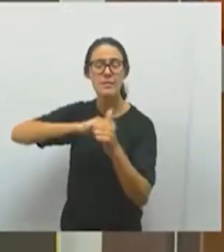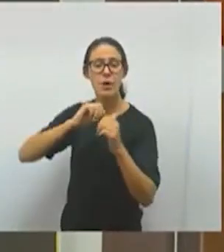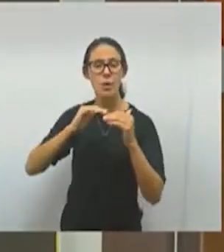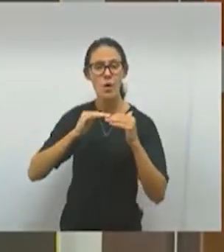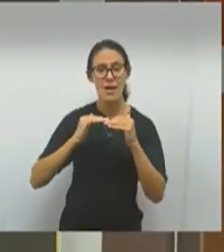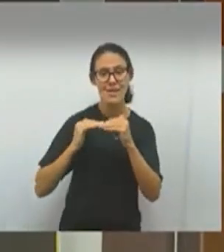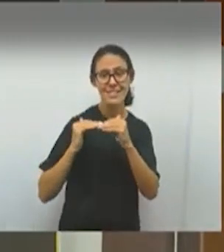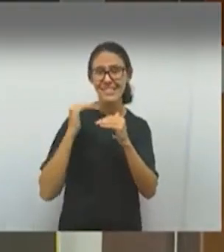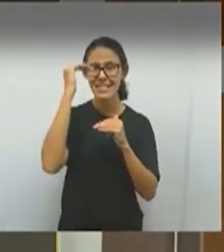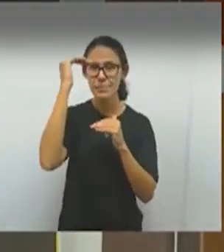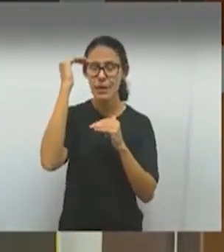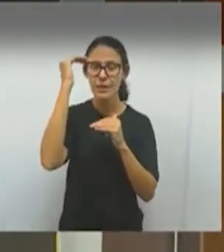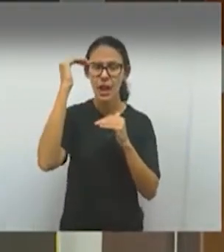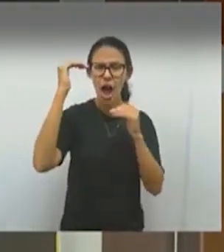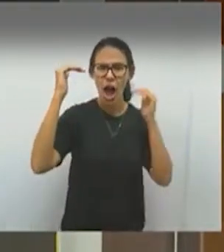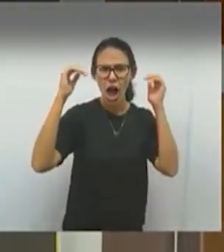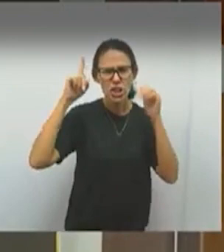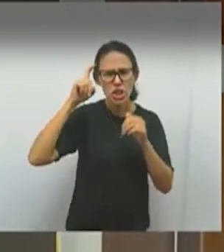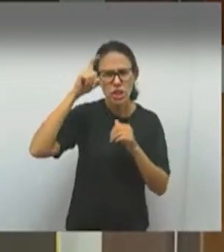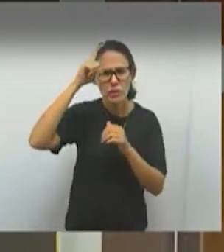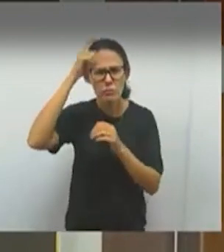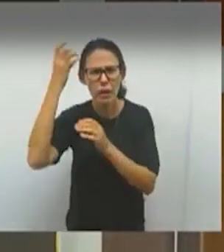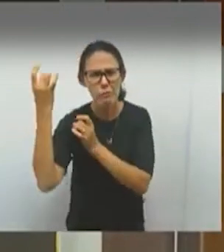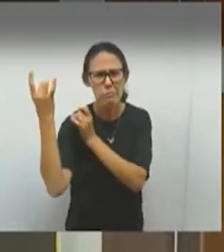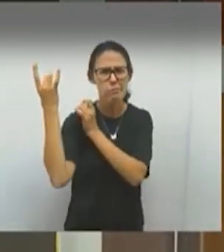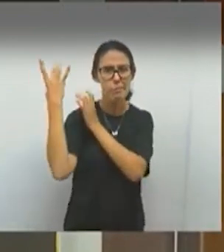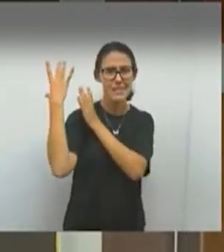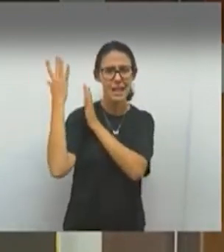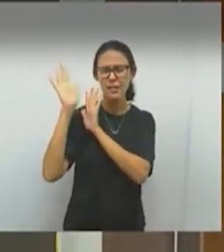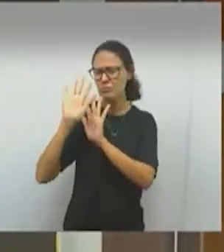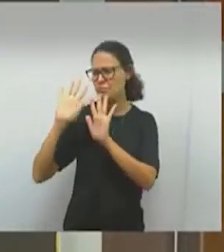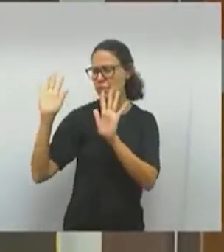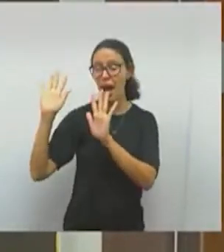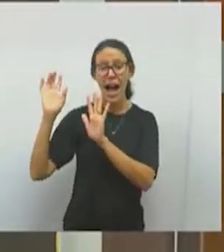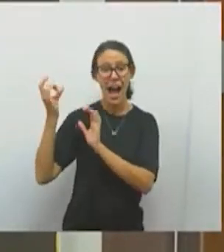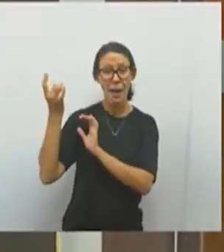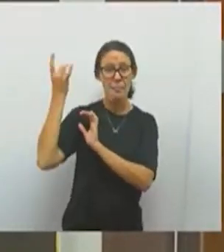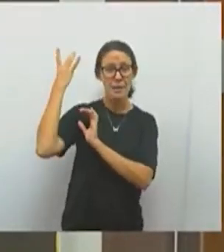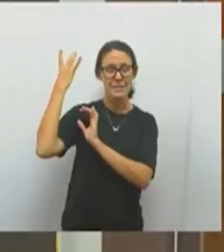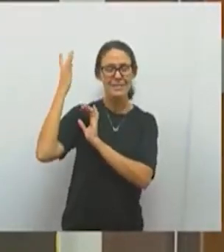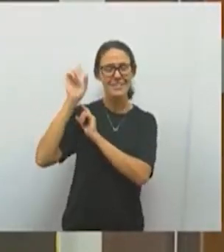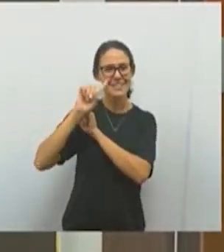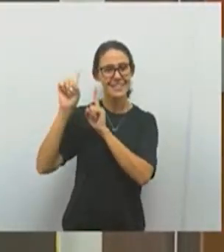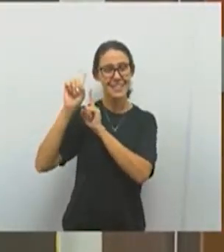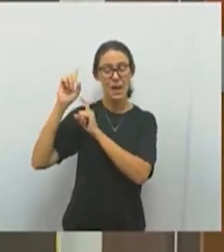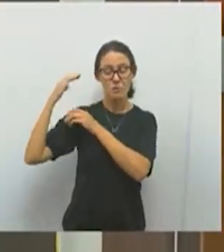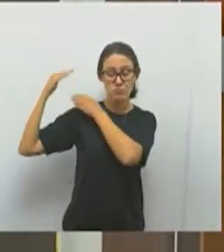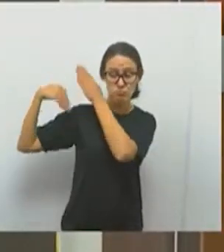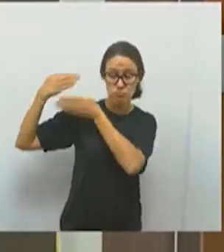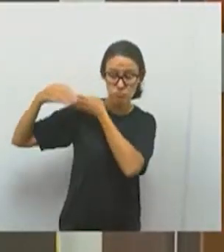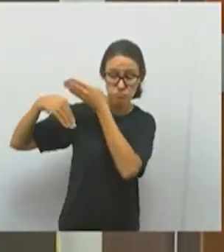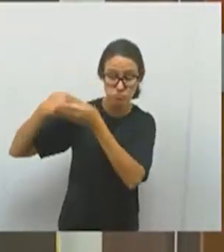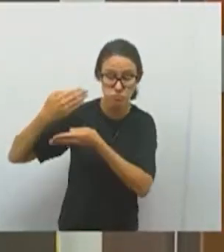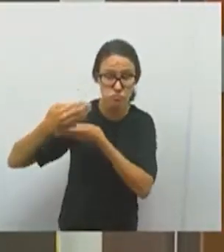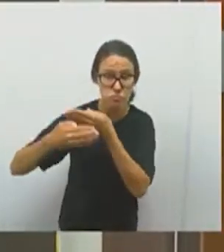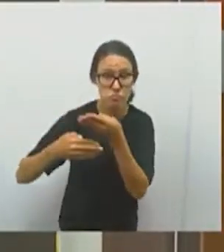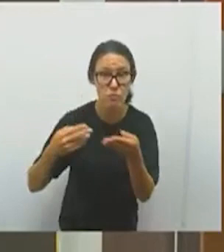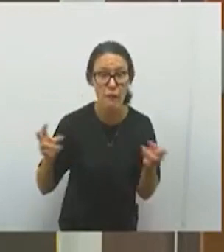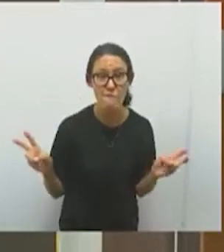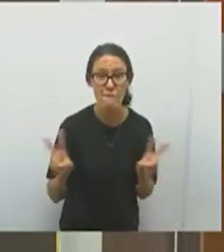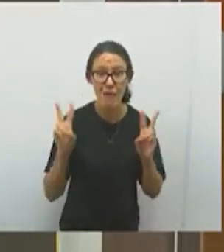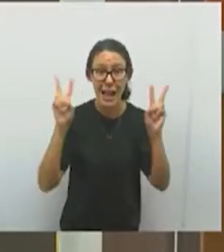onde diades do passado transforme em lições valiosas que a perseverança e a